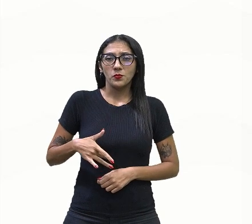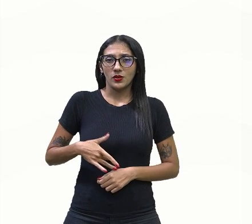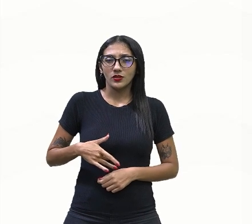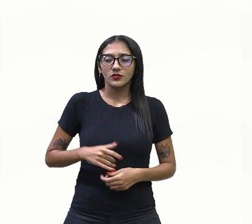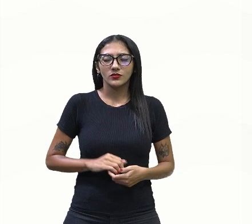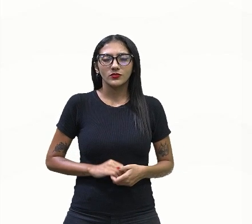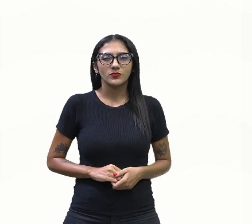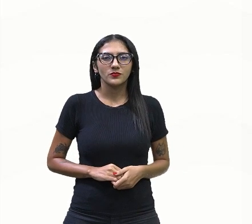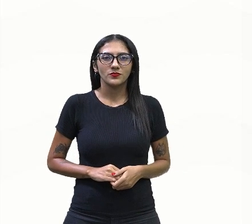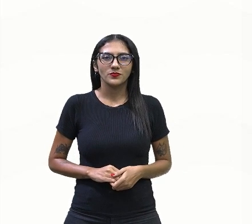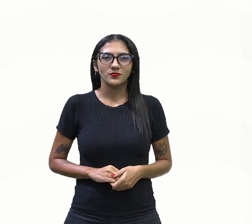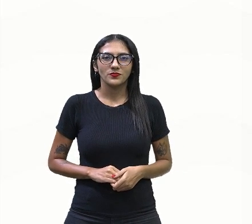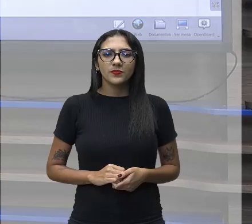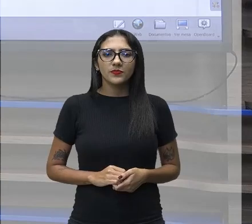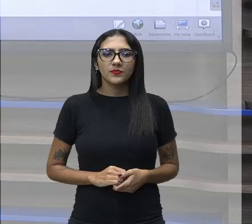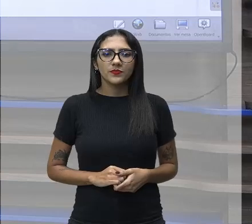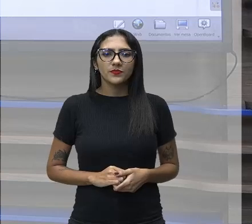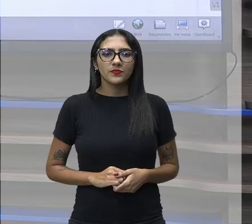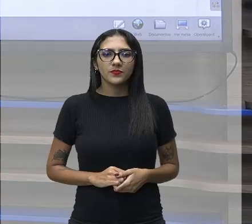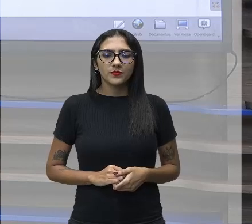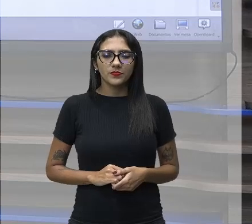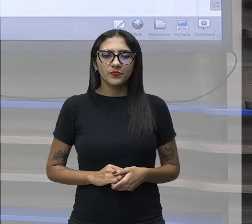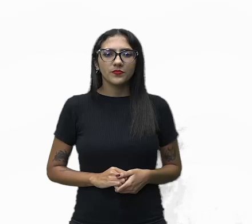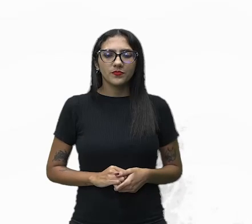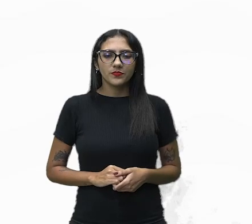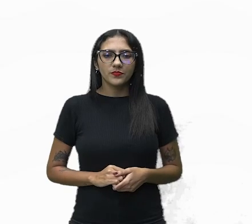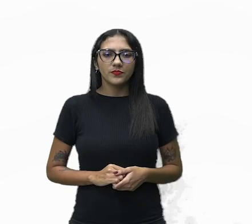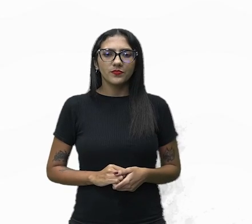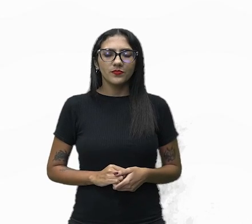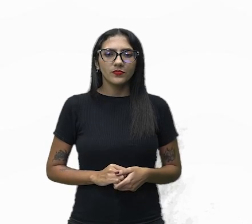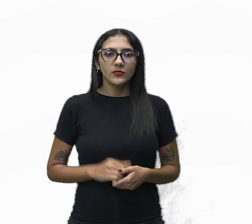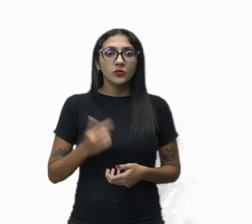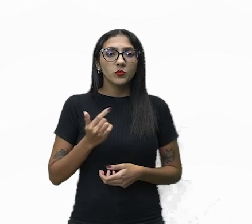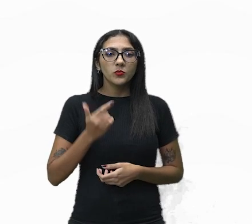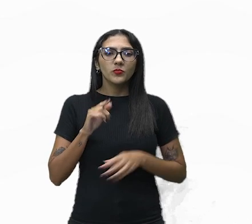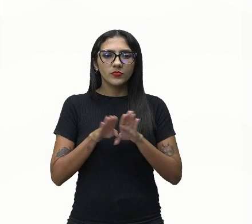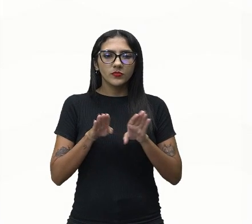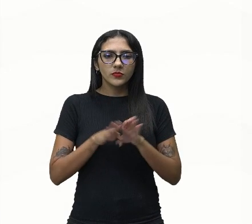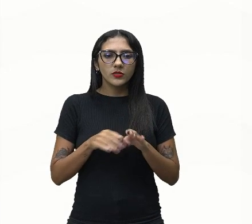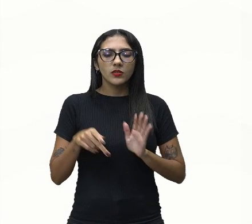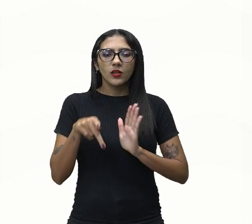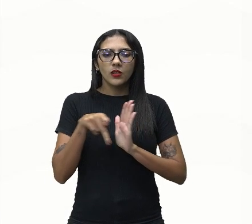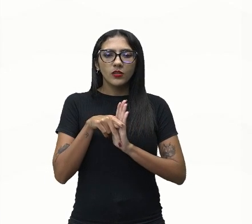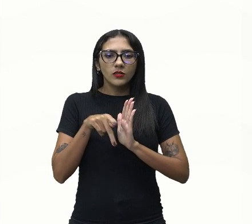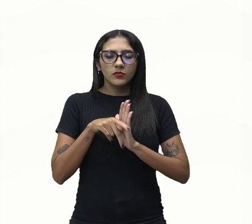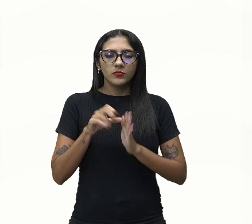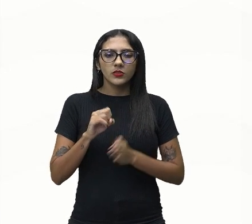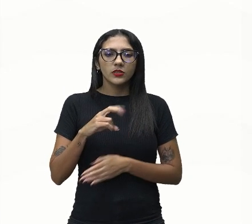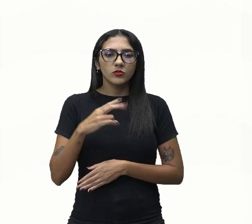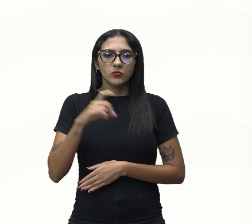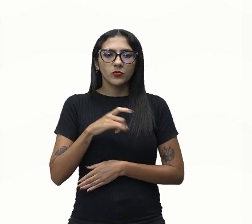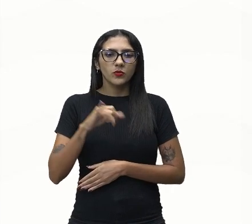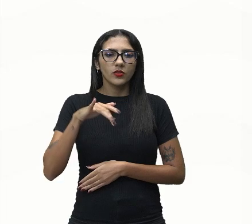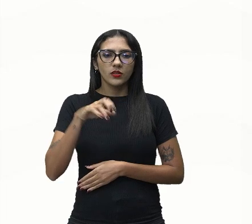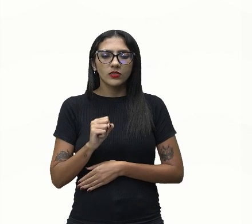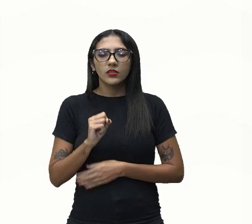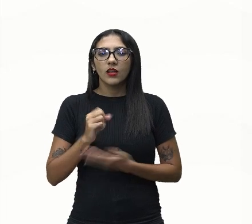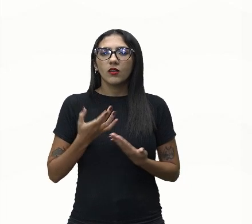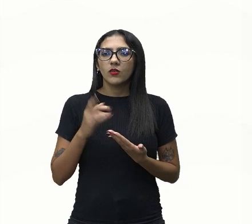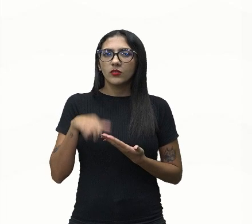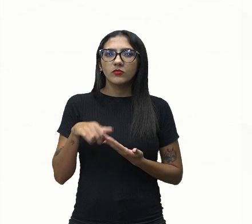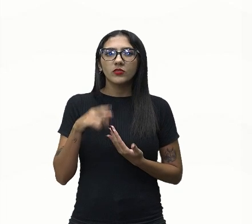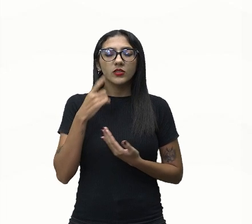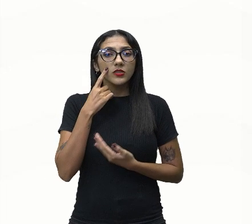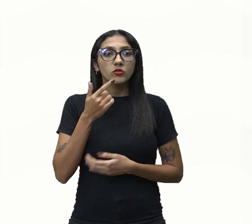pelo pâncreas. E a próxima são as glândulas sexuais. Olha só, aqui a gente tem novamente